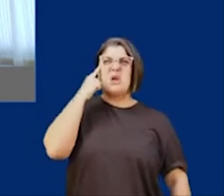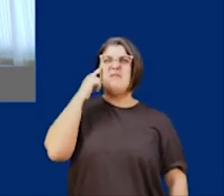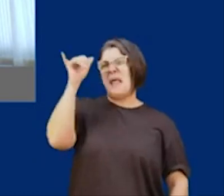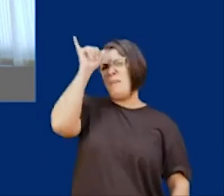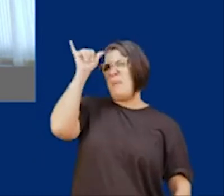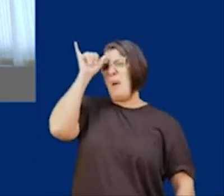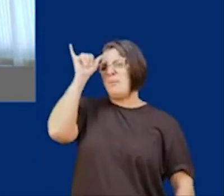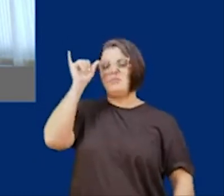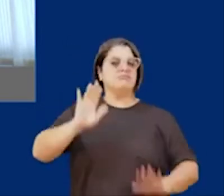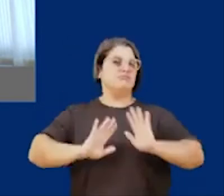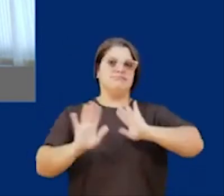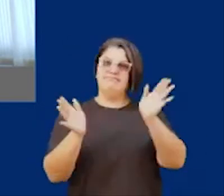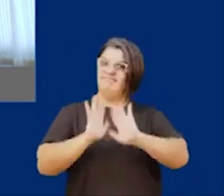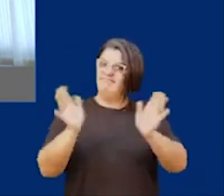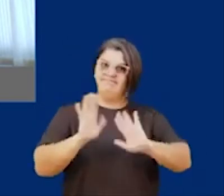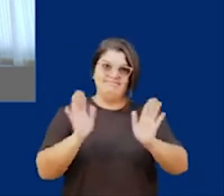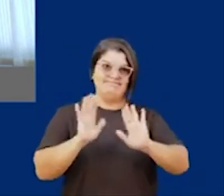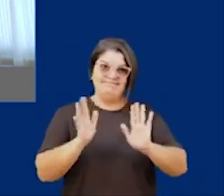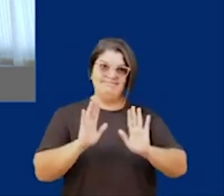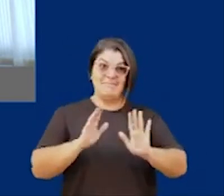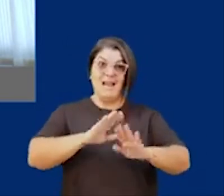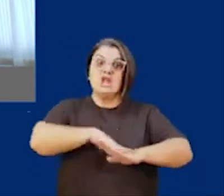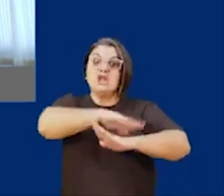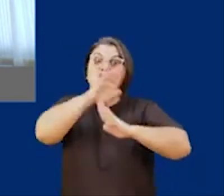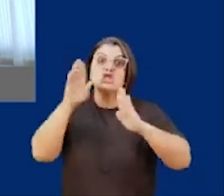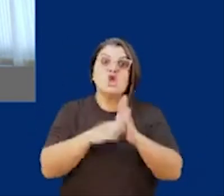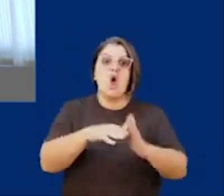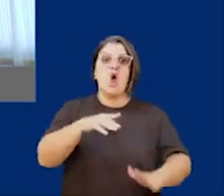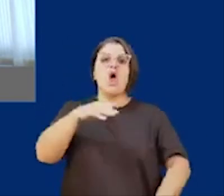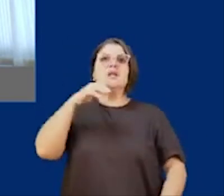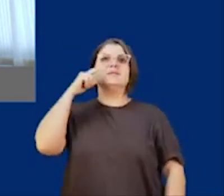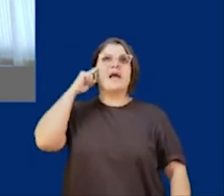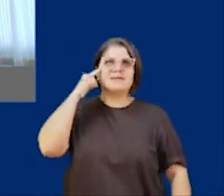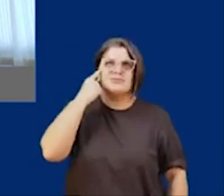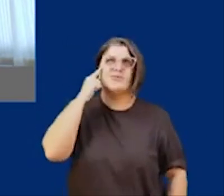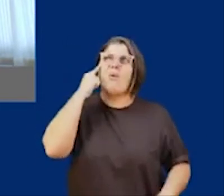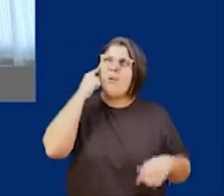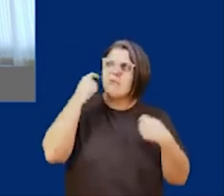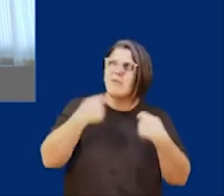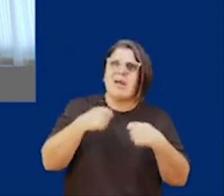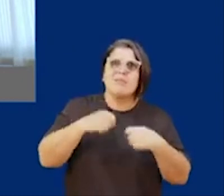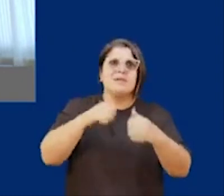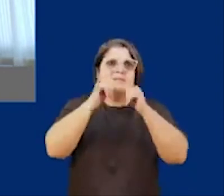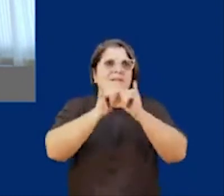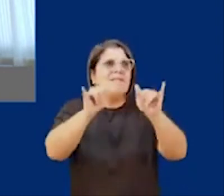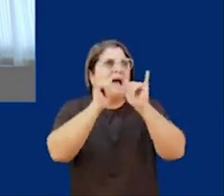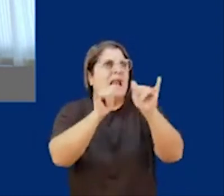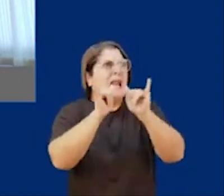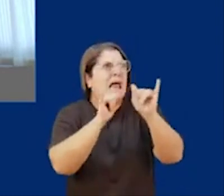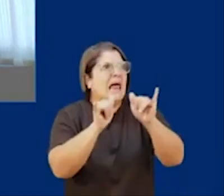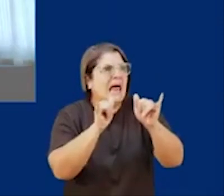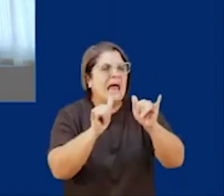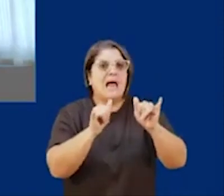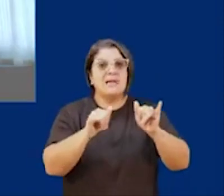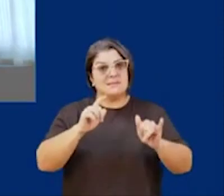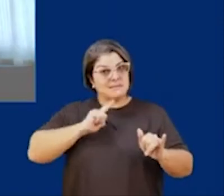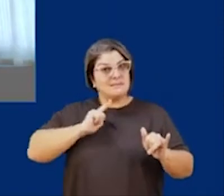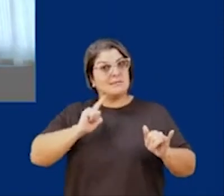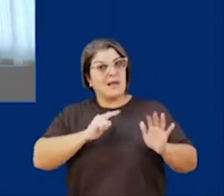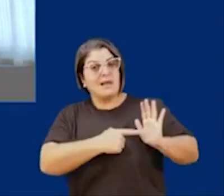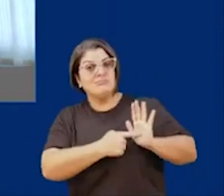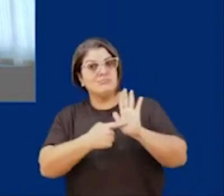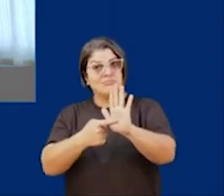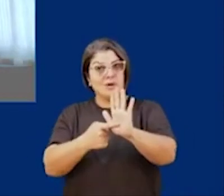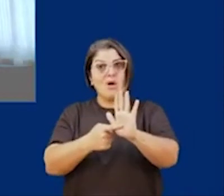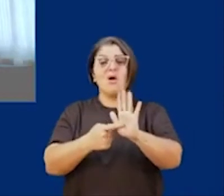dúvidas precisam ser compartilhadas, né, porque elas podem ter ali pistas importantes, resposta a essas dúvidas, podem trazer